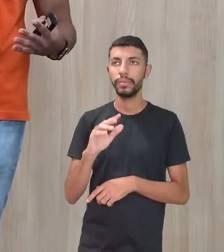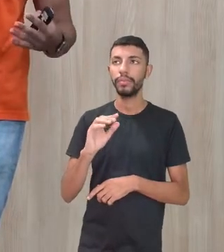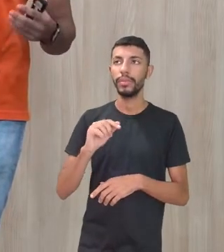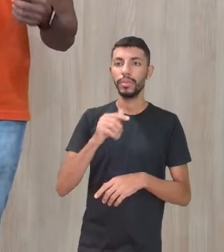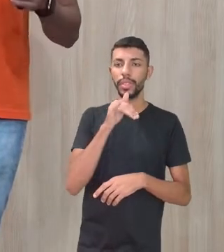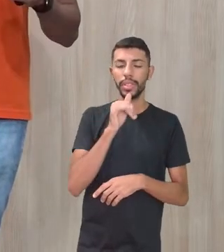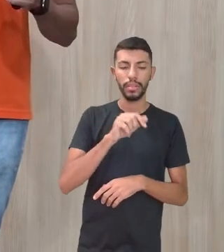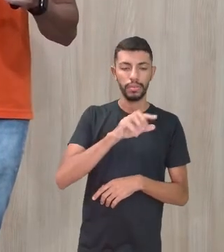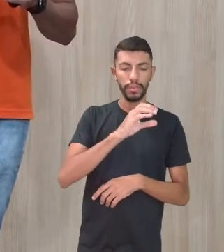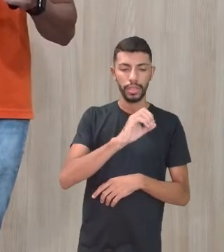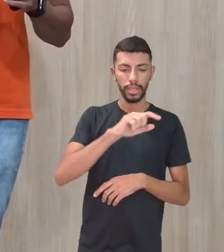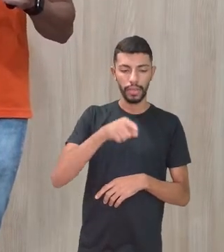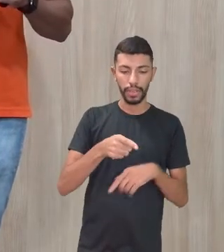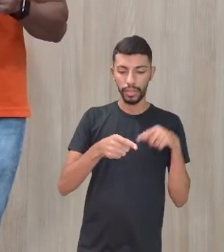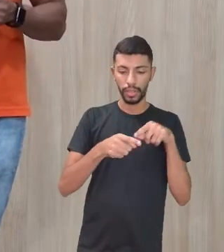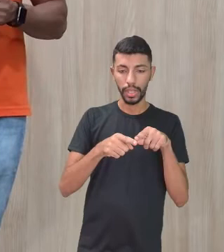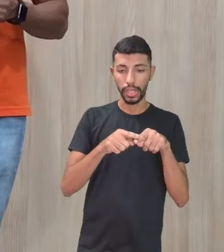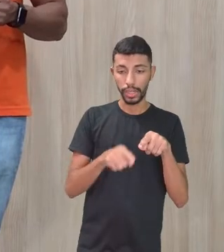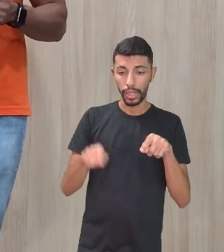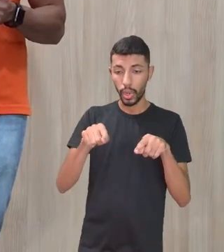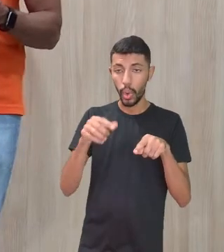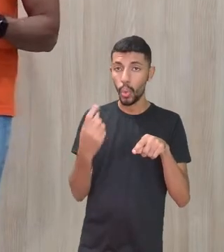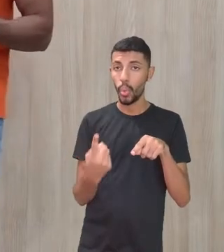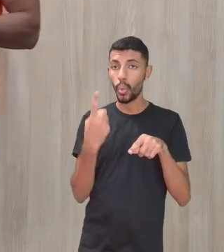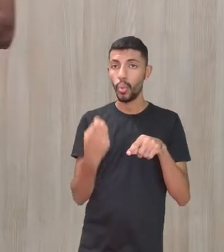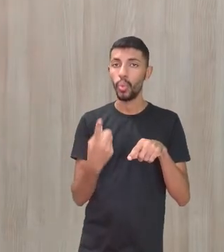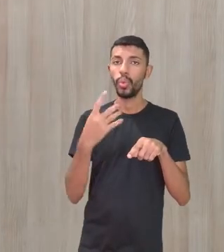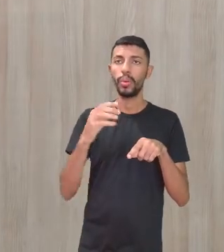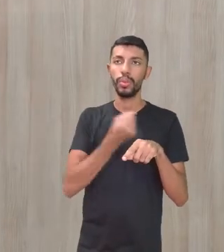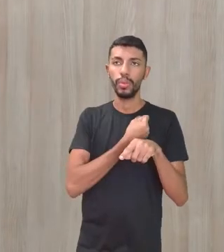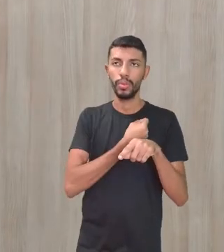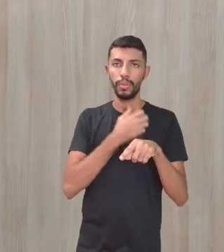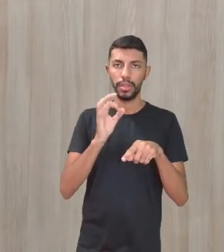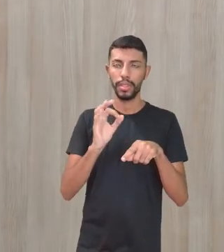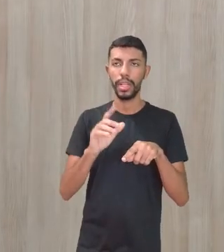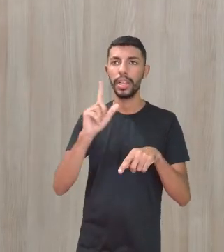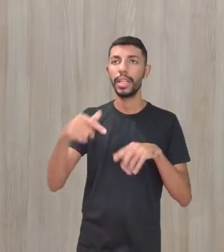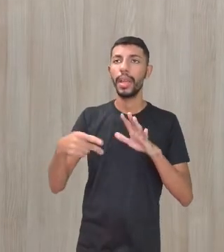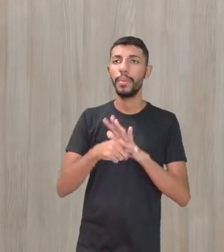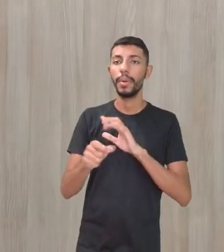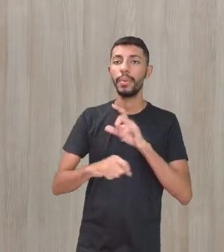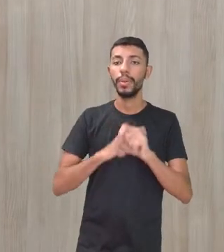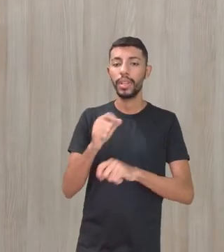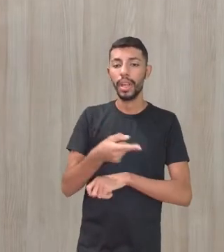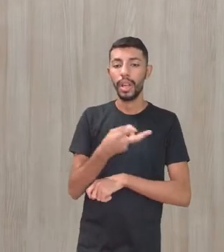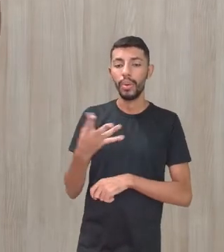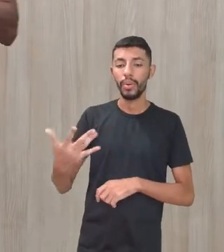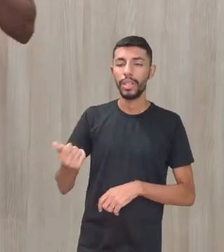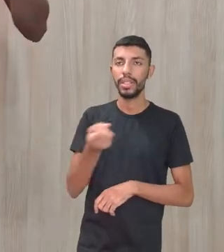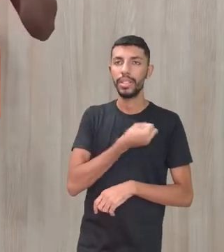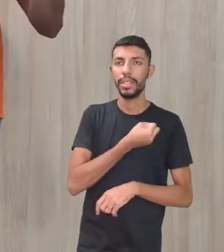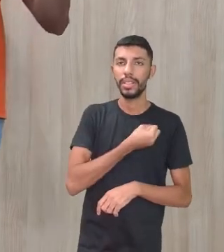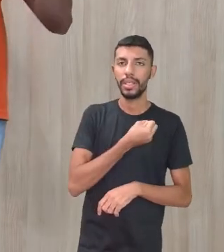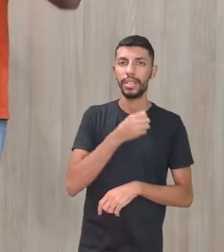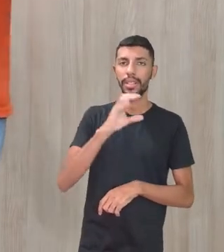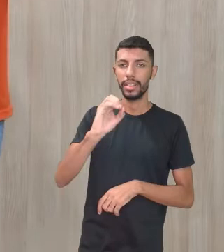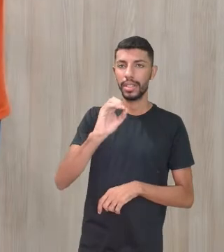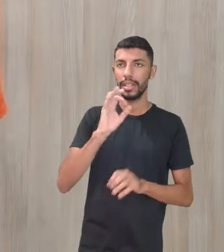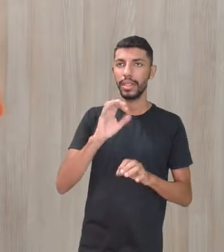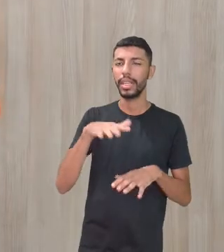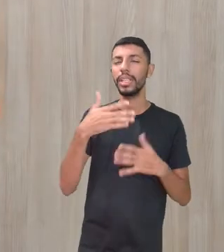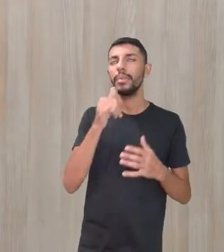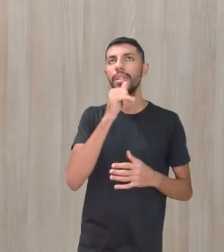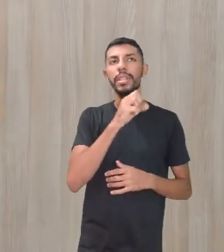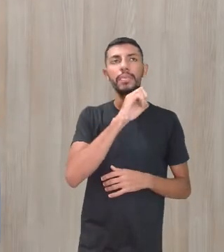a vírgula, só pode ter um único número, que é a quantidade de zeros. Ah, Pedro, então quer dizer que se for